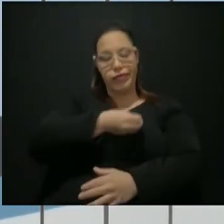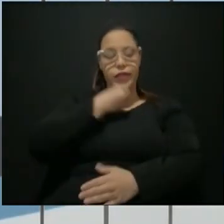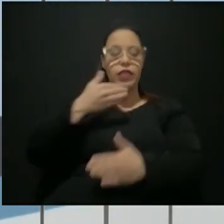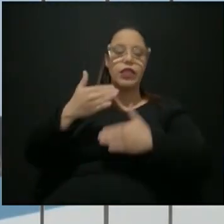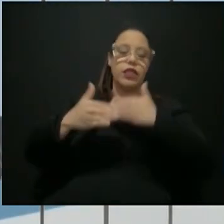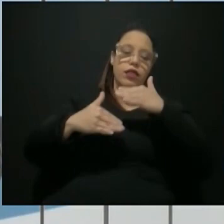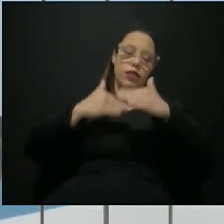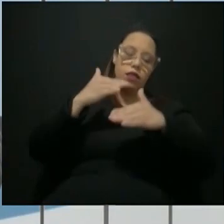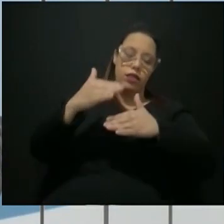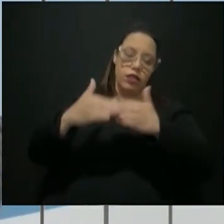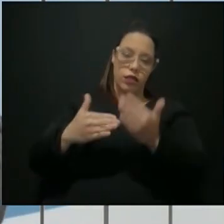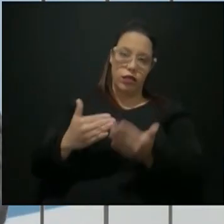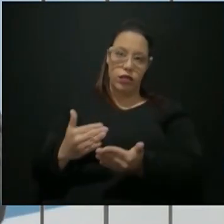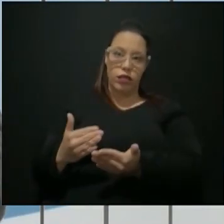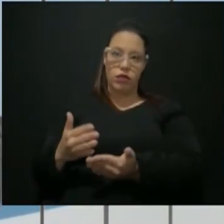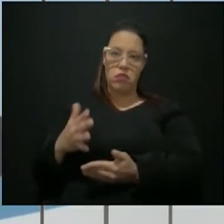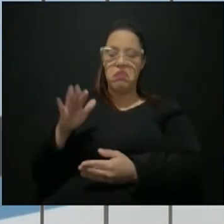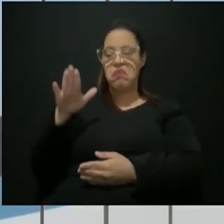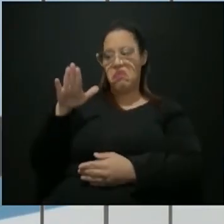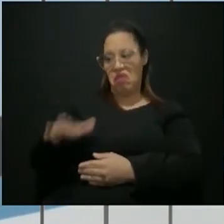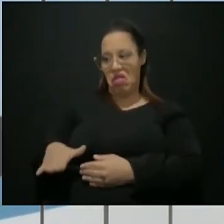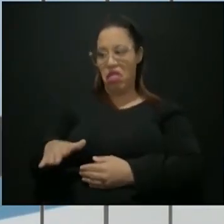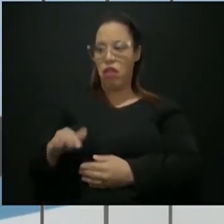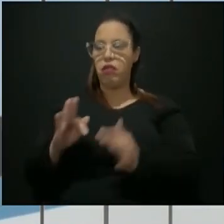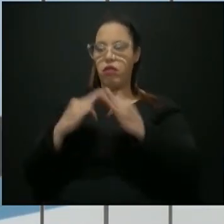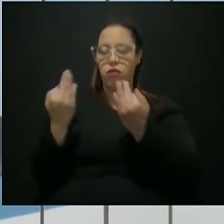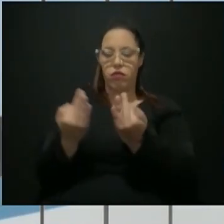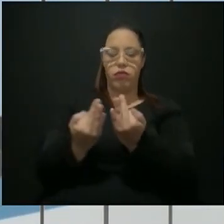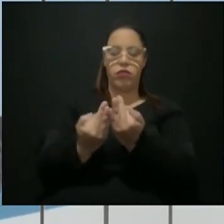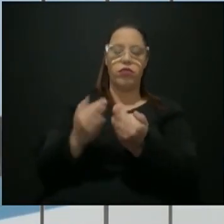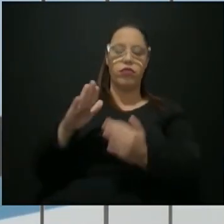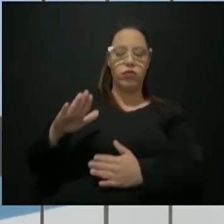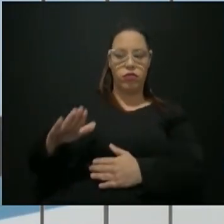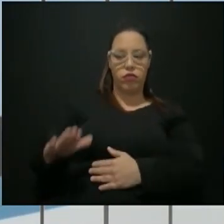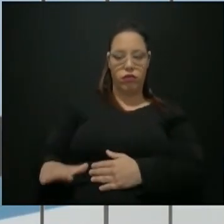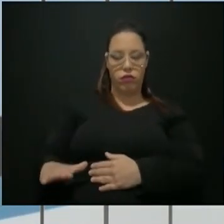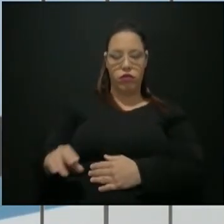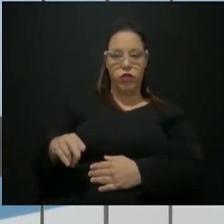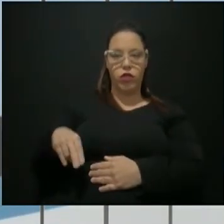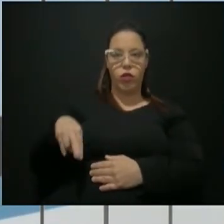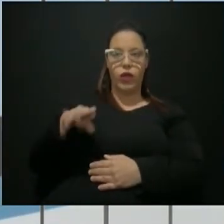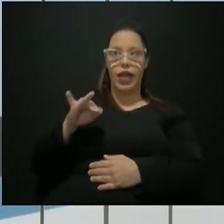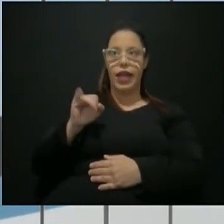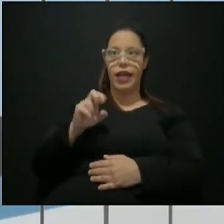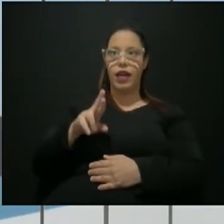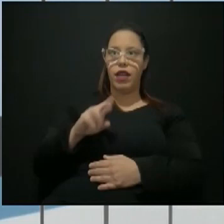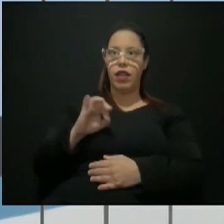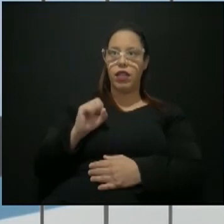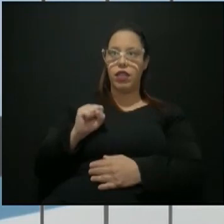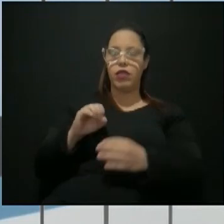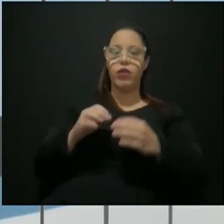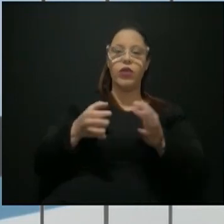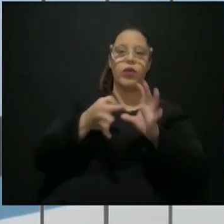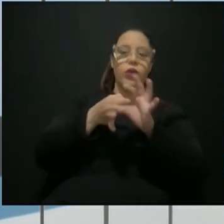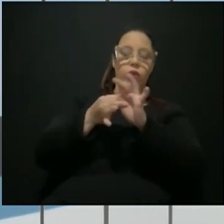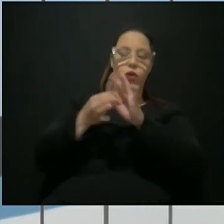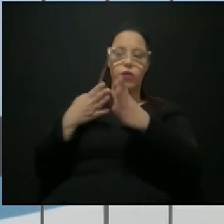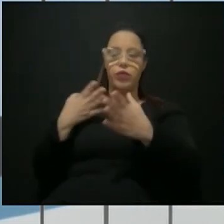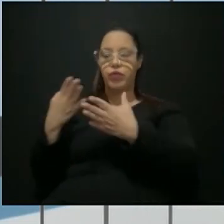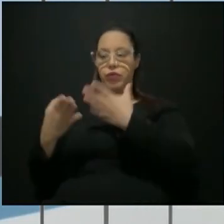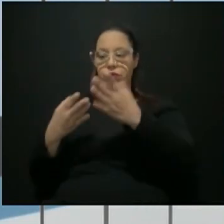de envelhecimento de famílias menores, famílias nucleares, vai demandar mais interação social,